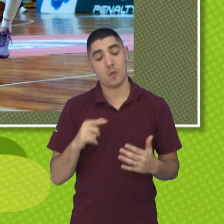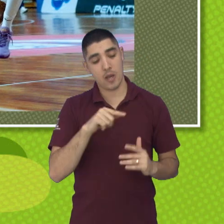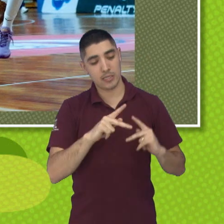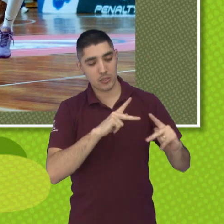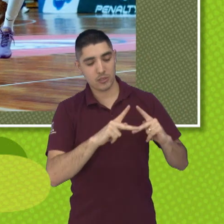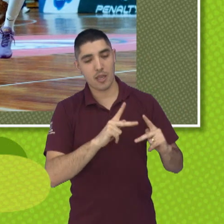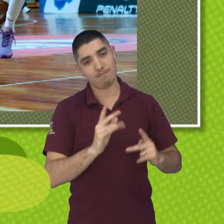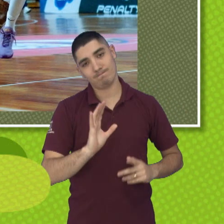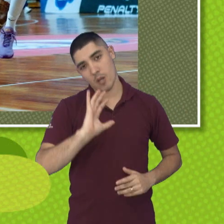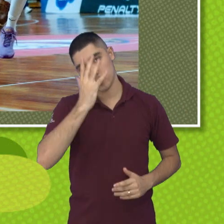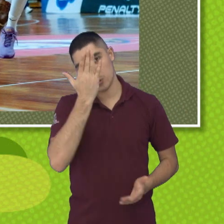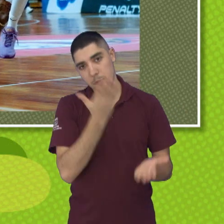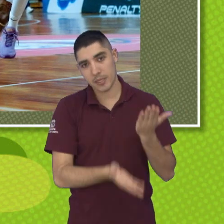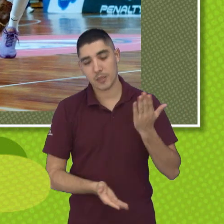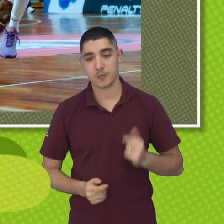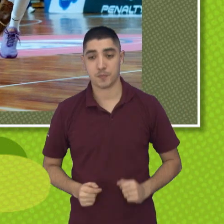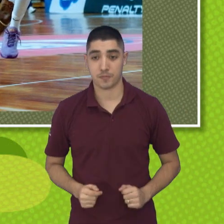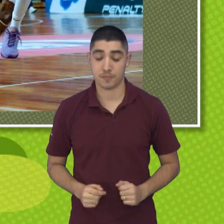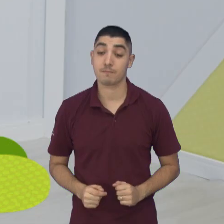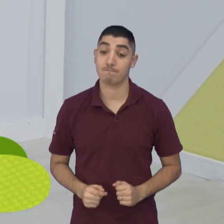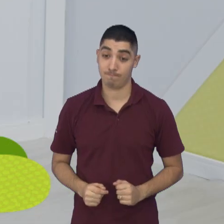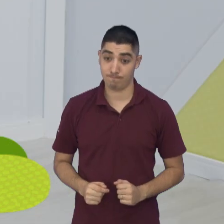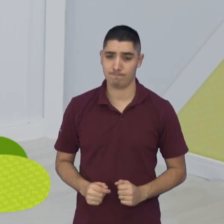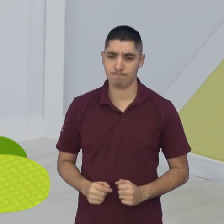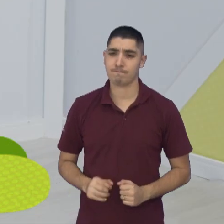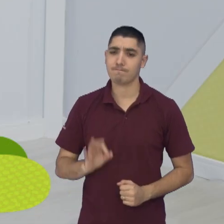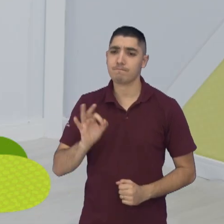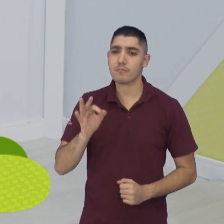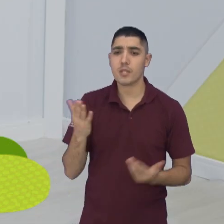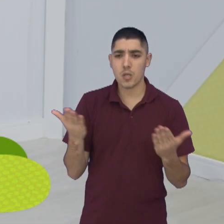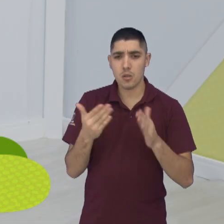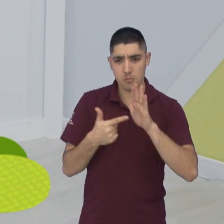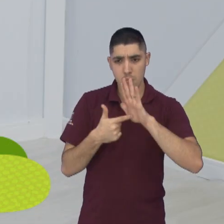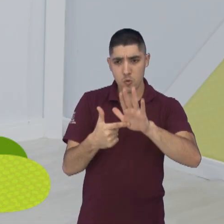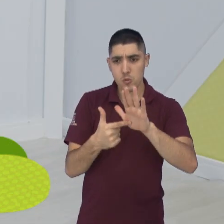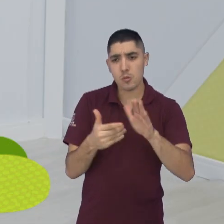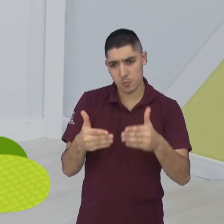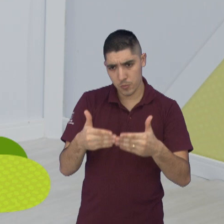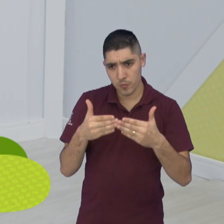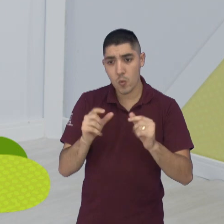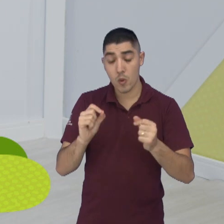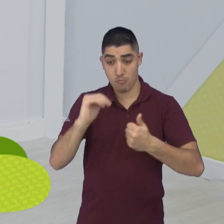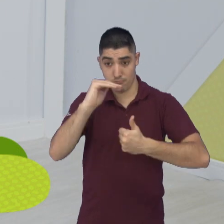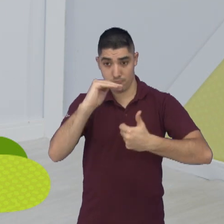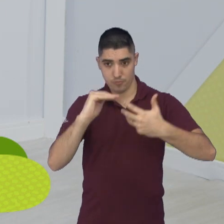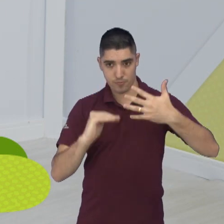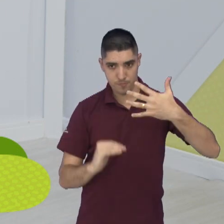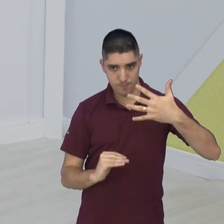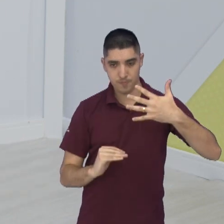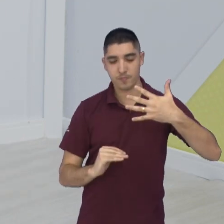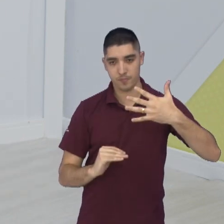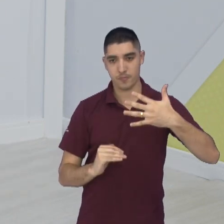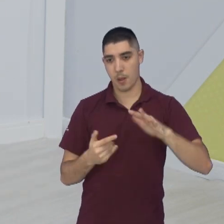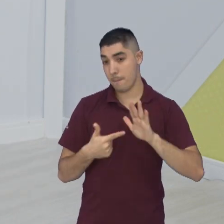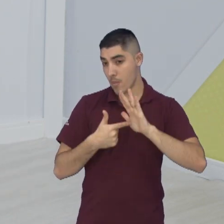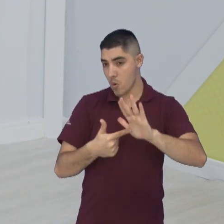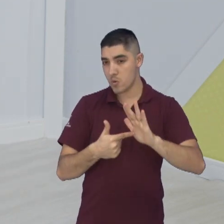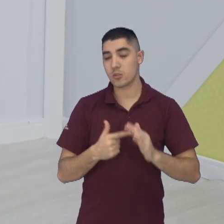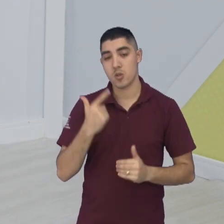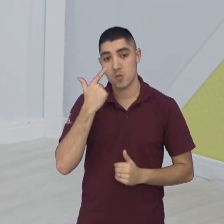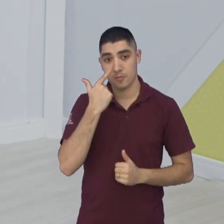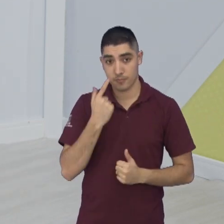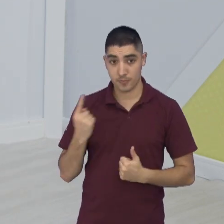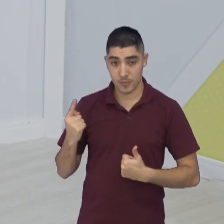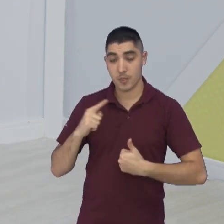a derrota para São José dos Campos. Pois é, Piteco, coloca para a gente, por favor, aí a classificação do NBB, só para a gente dar uma olhadinha. O São José